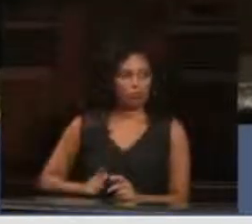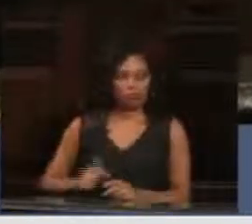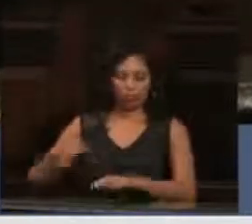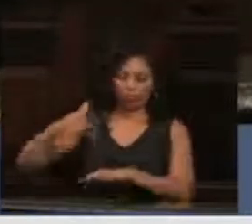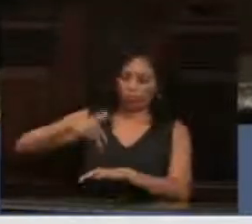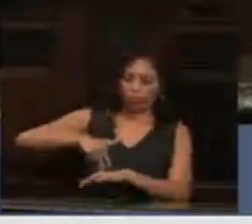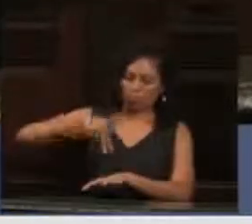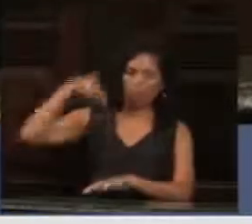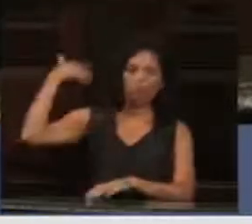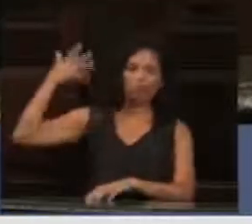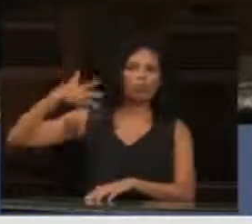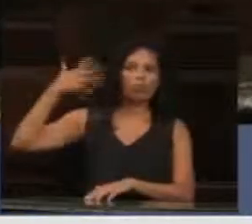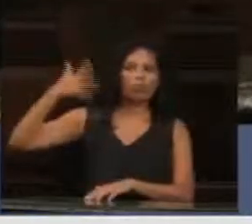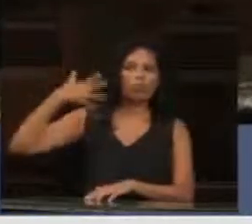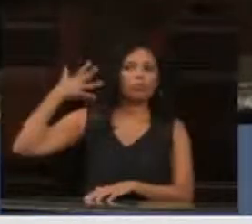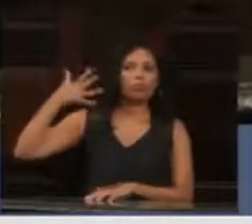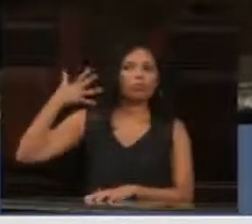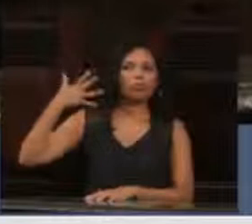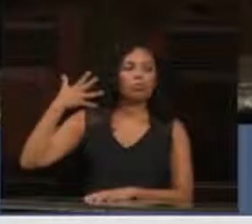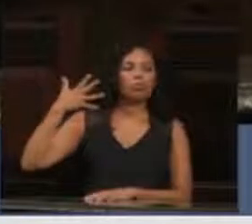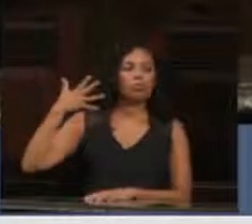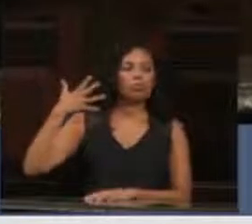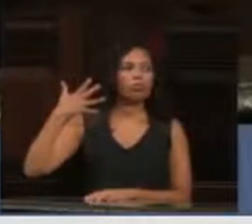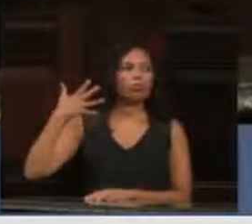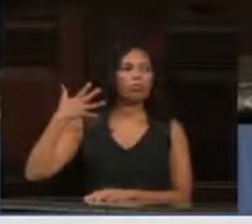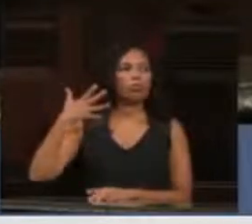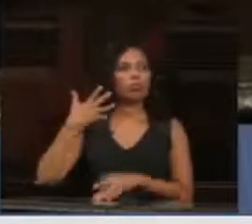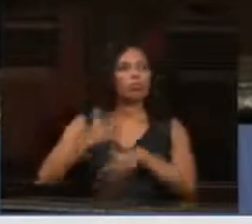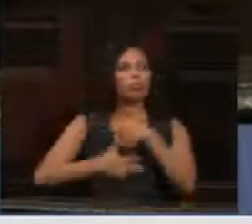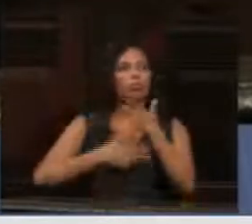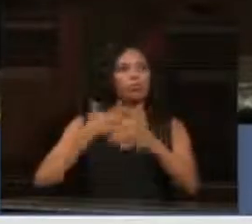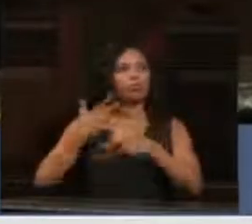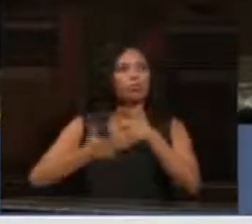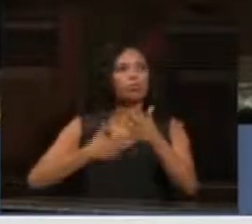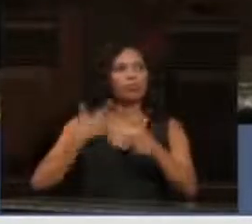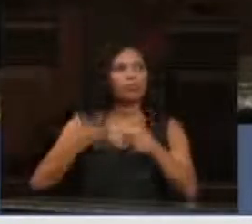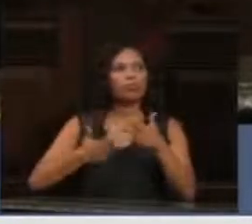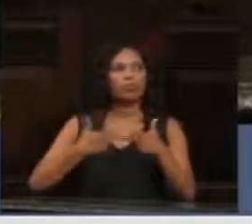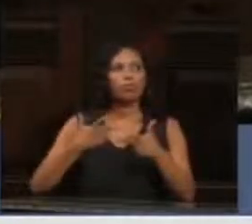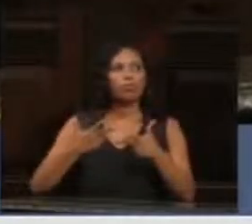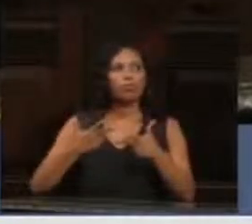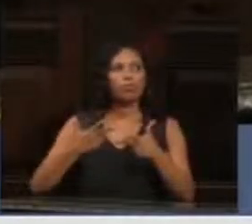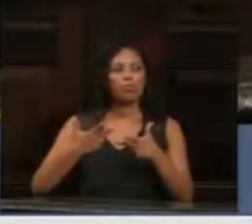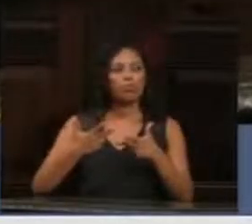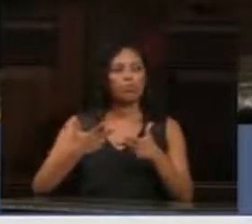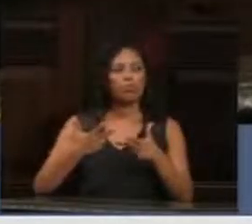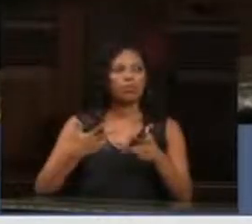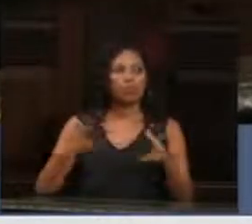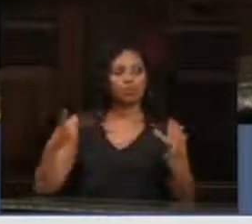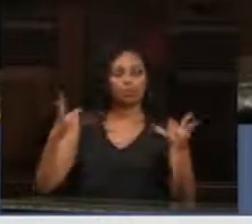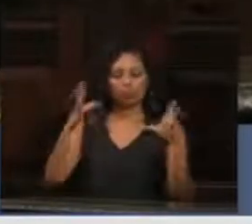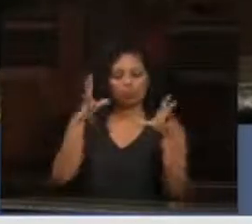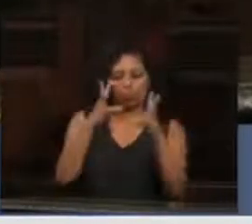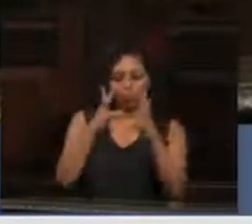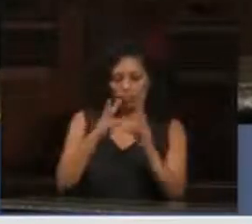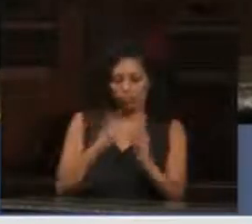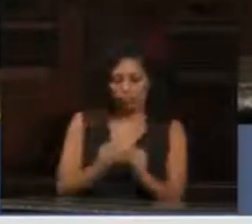tribuna para fazer um conjunto de